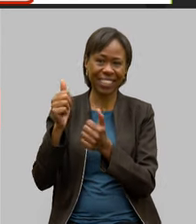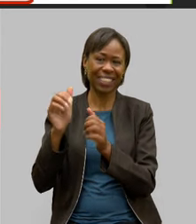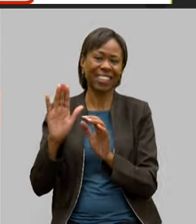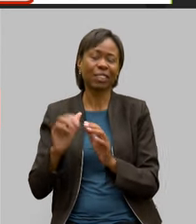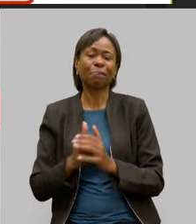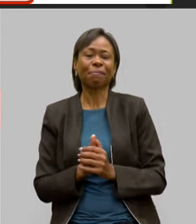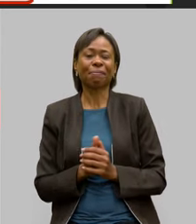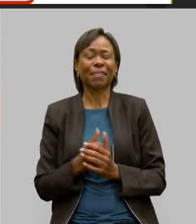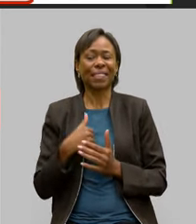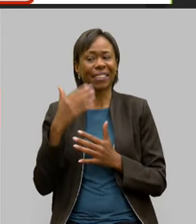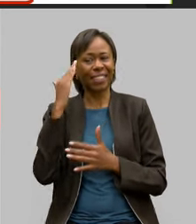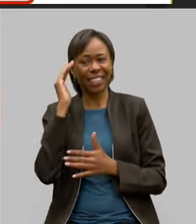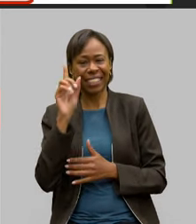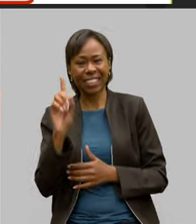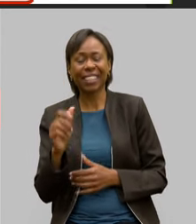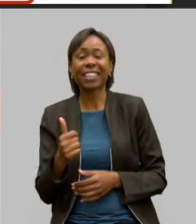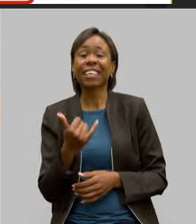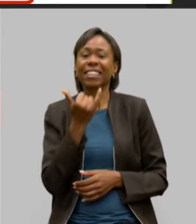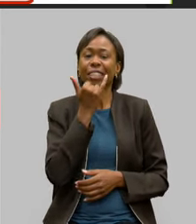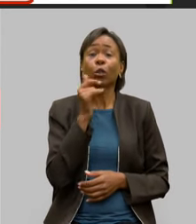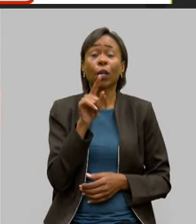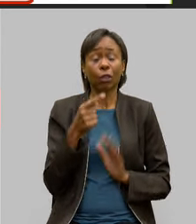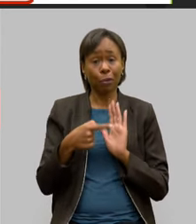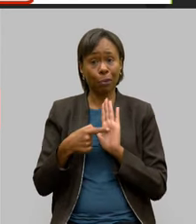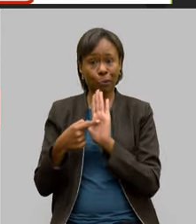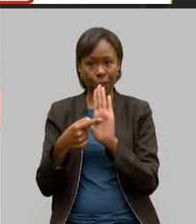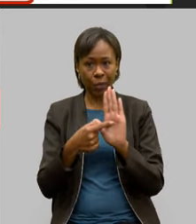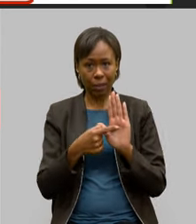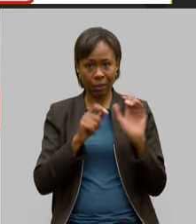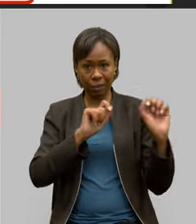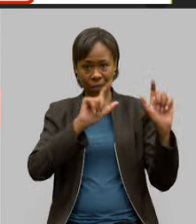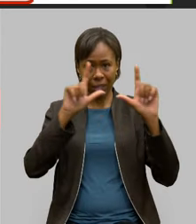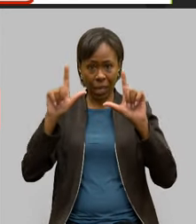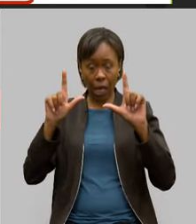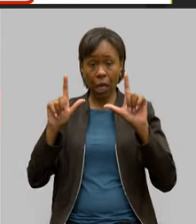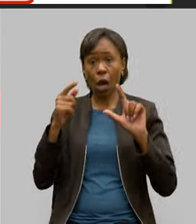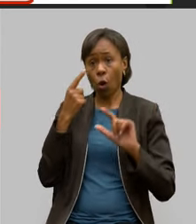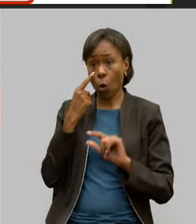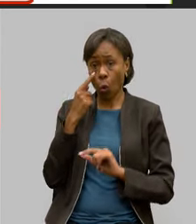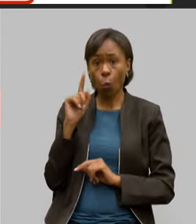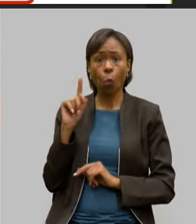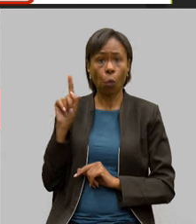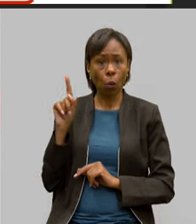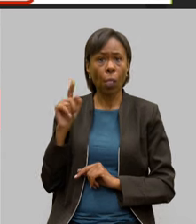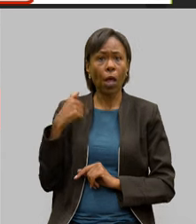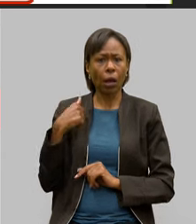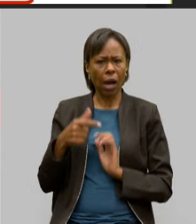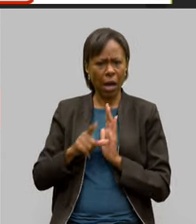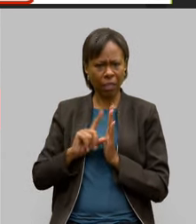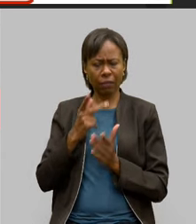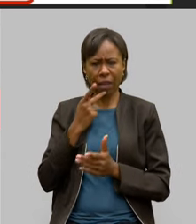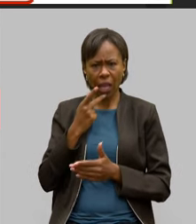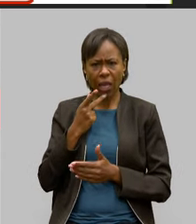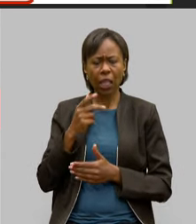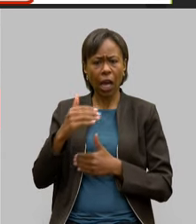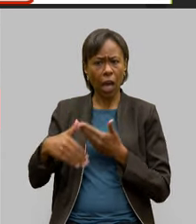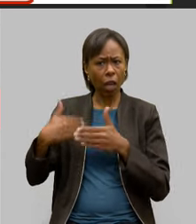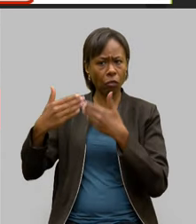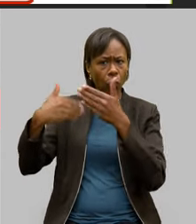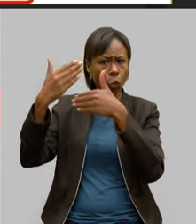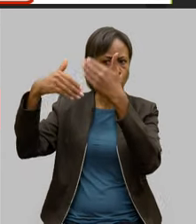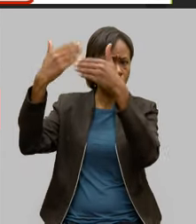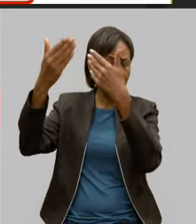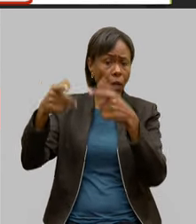uma coisa que eu queria mostrar muito para vocês o seguinte vejam eu falei da coevolução e eu falei dos